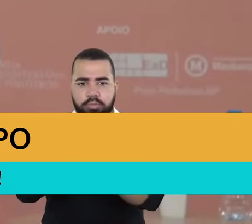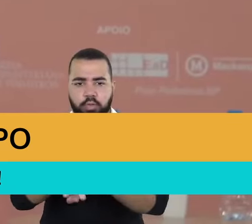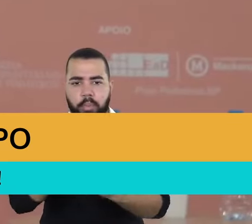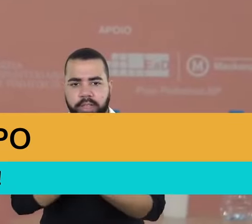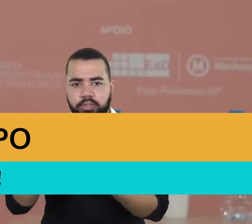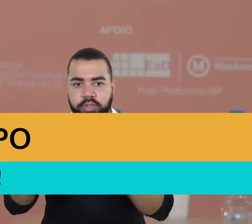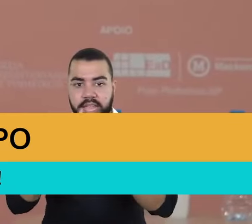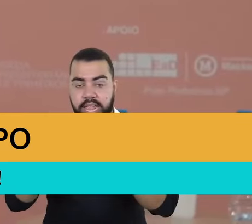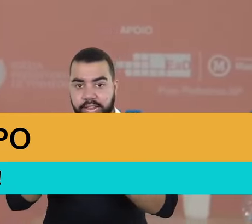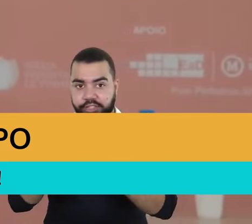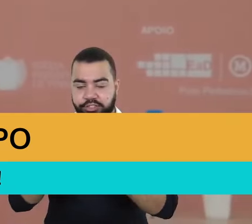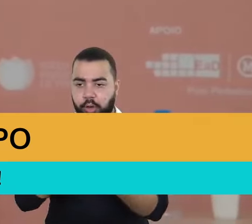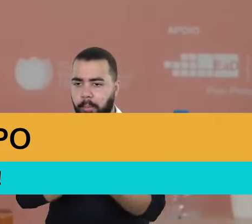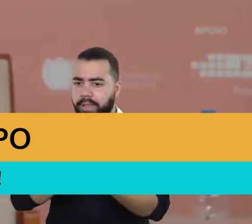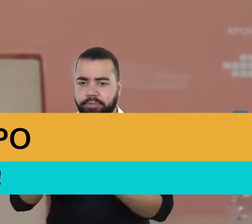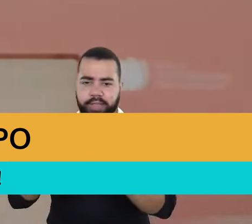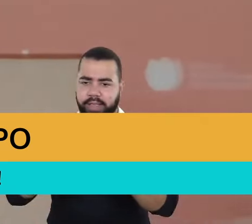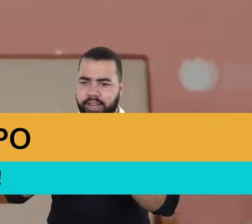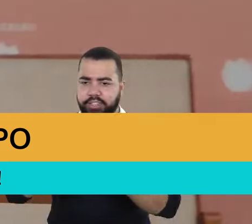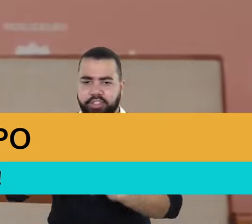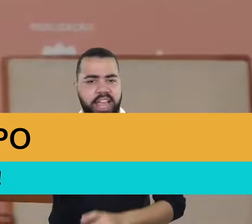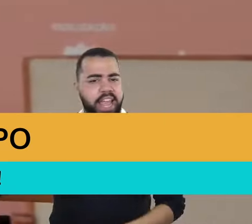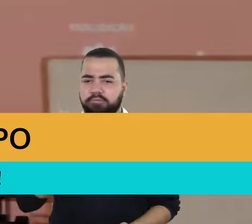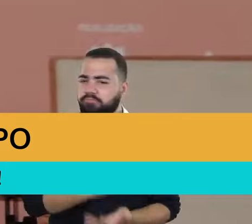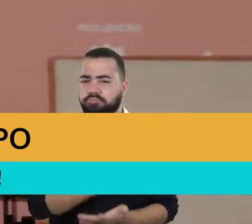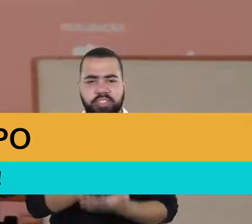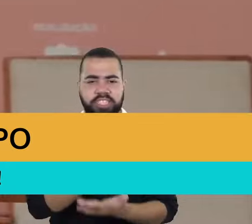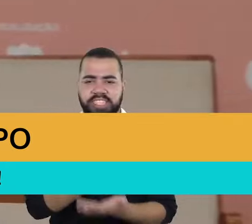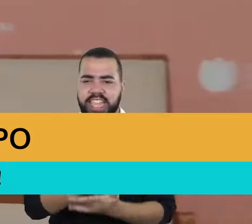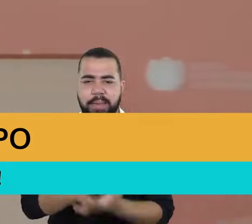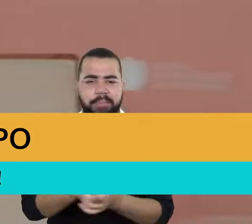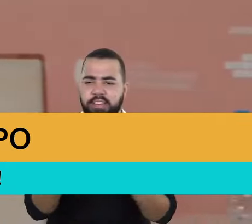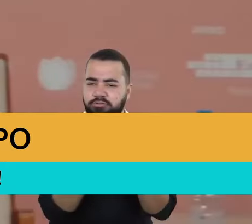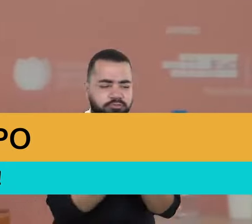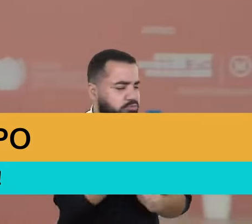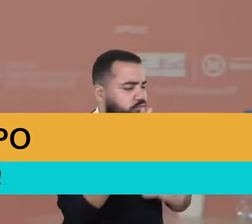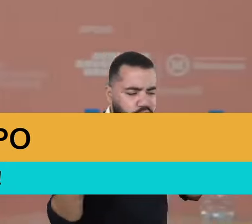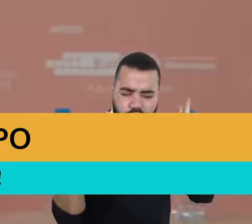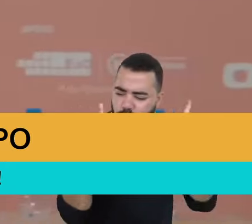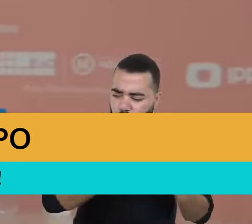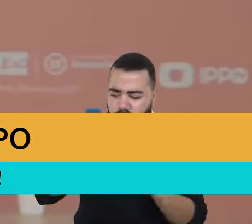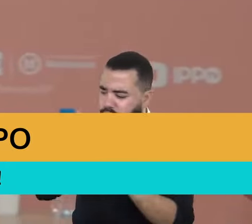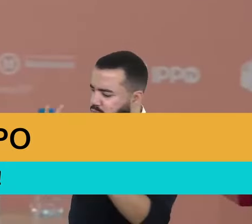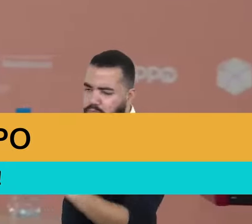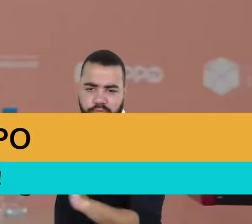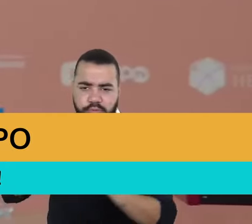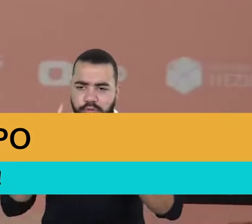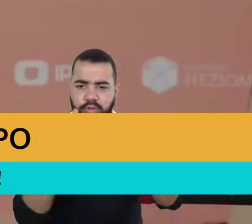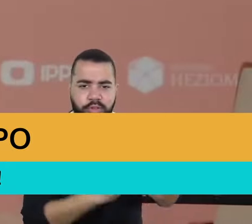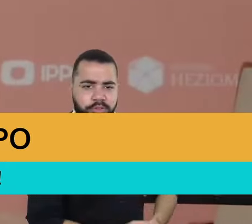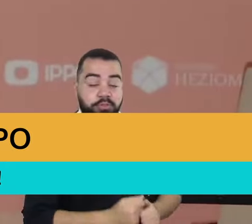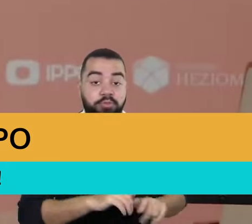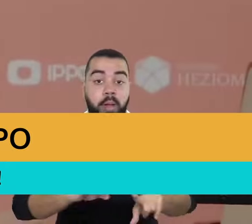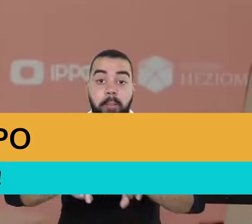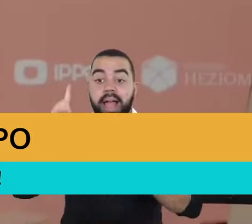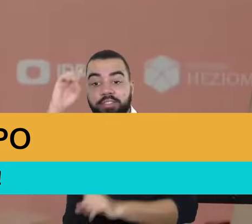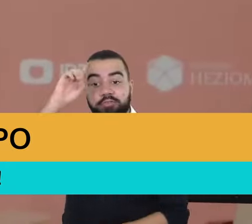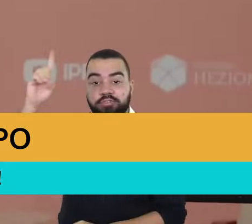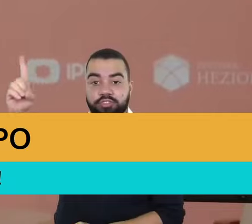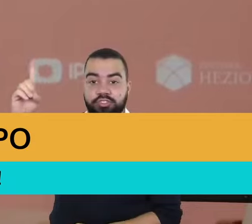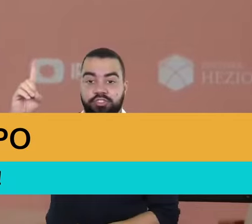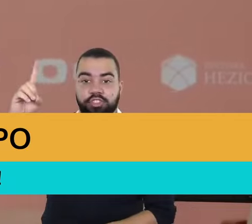igreja. A minha inclusão começou na igreja. Eu sempre estava ali, eu sempre estive em tudo, eu sempre estava presente em tudo. Até que um dia eu